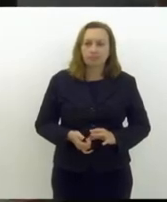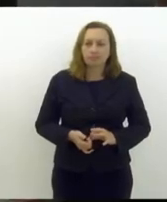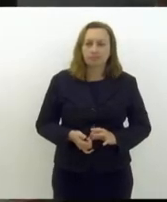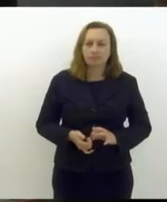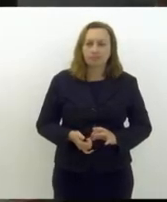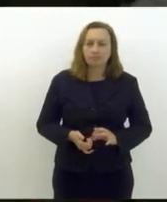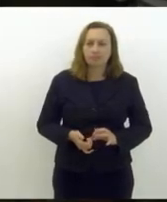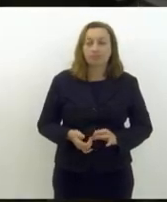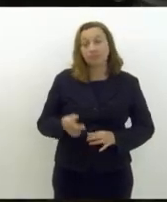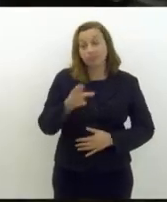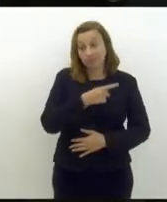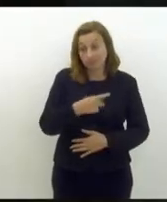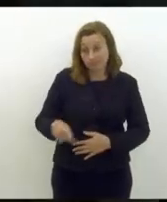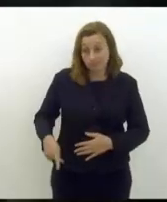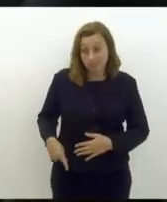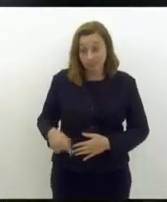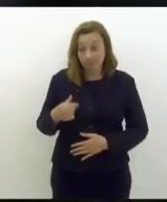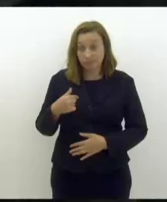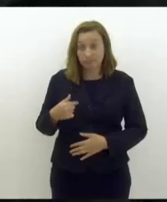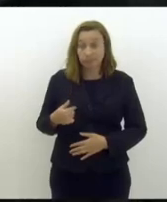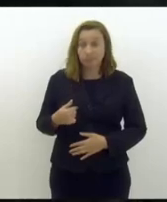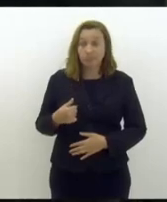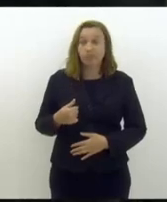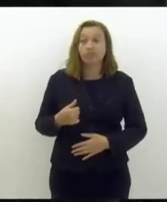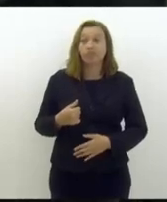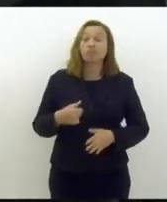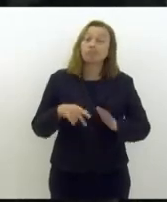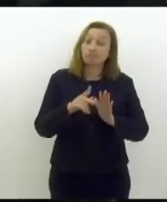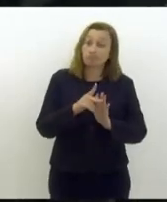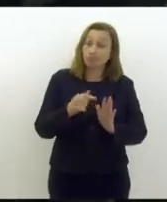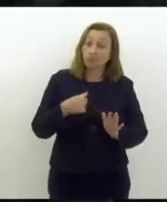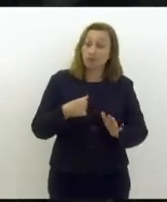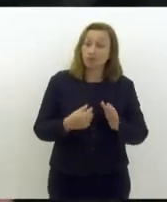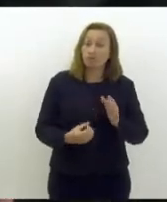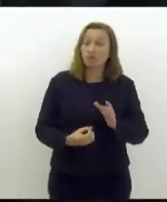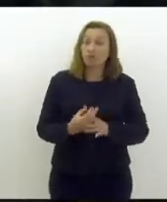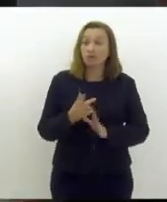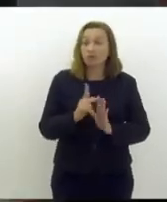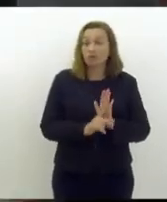é presidente sou autor de do projeto inclusive